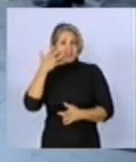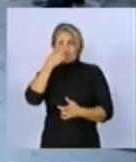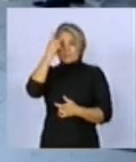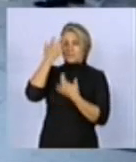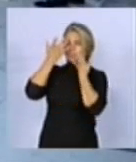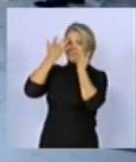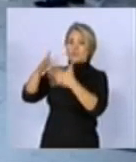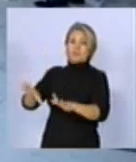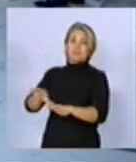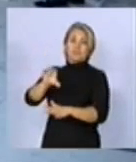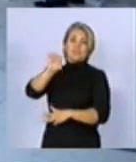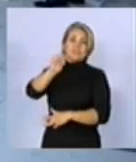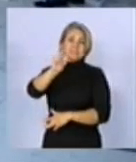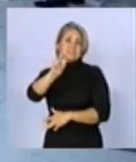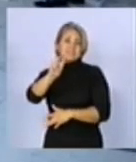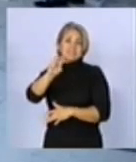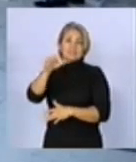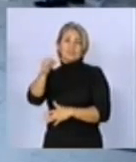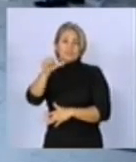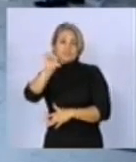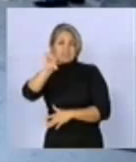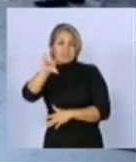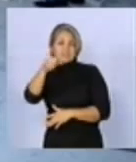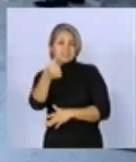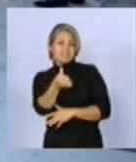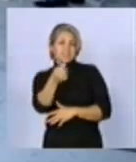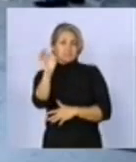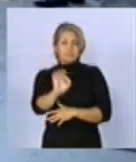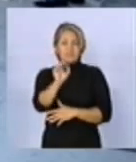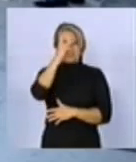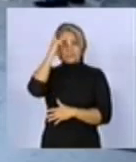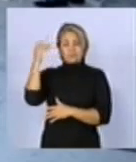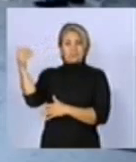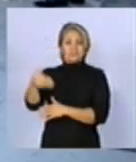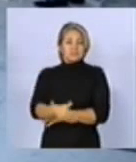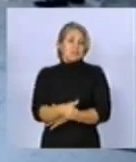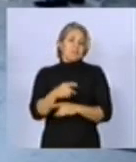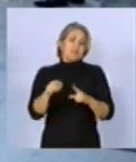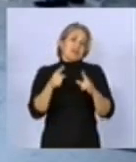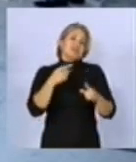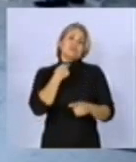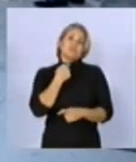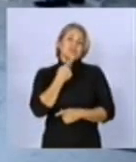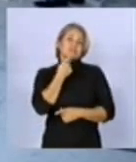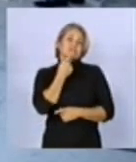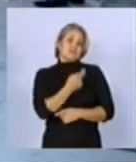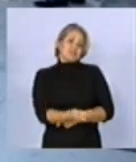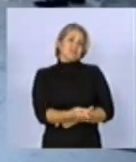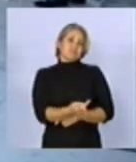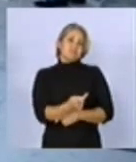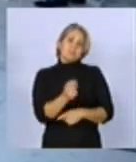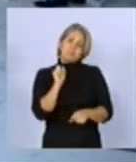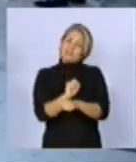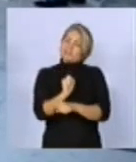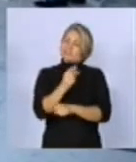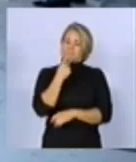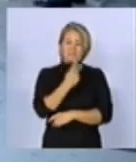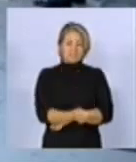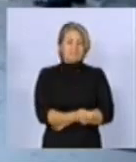96% das pessoas que estão nesse plenário mas eu tenho que vi eu não posso ser E demonstrar